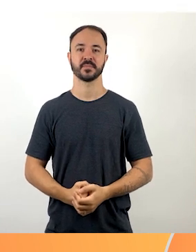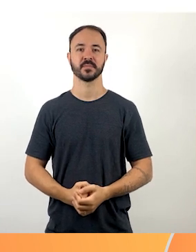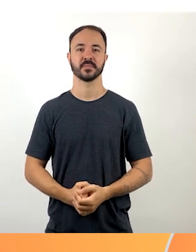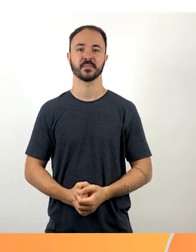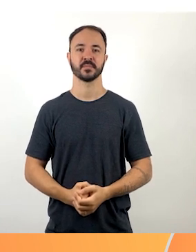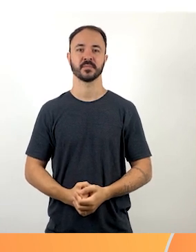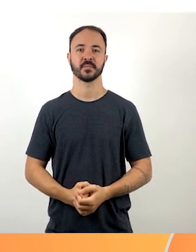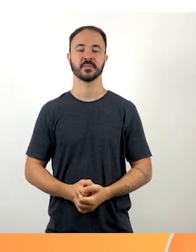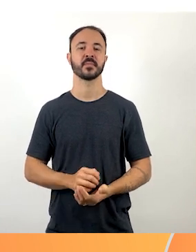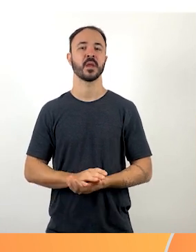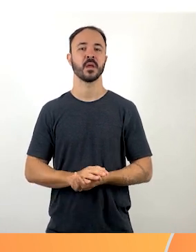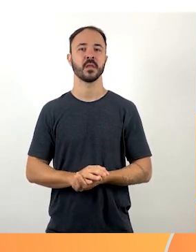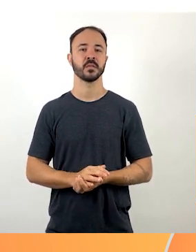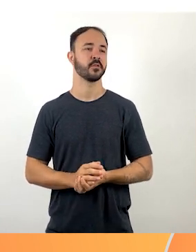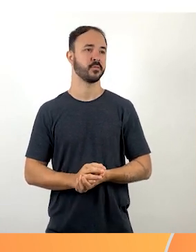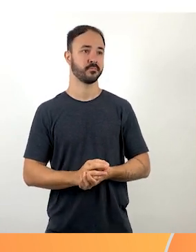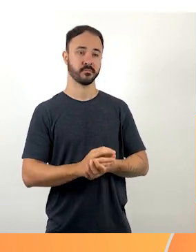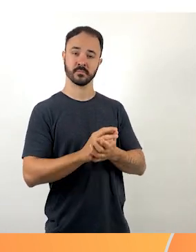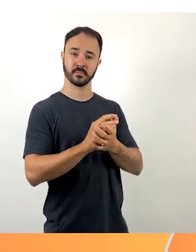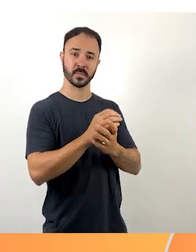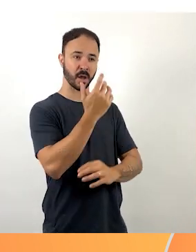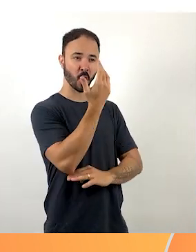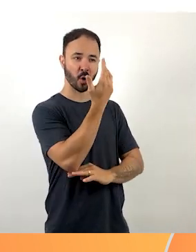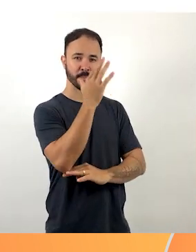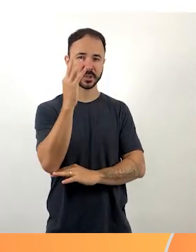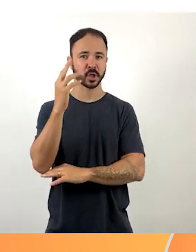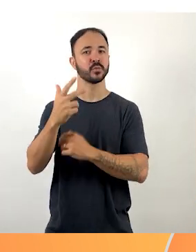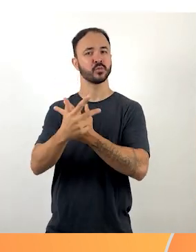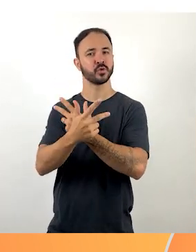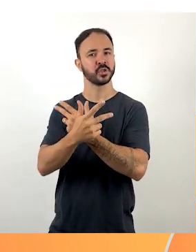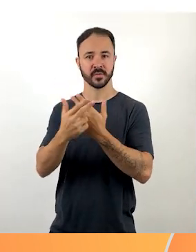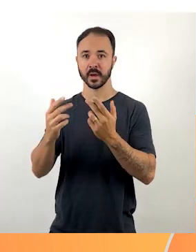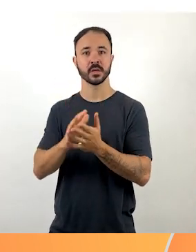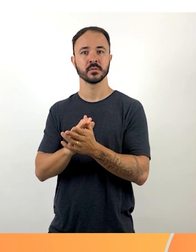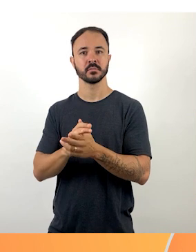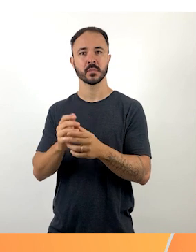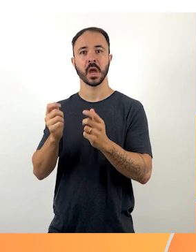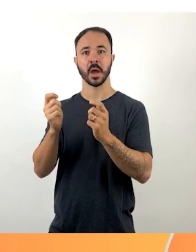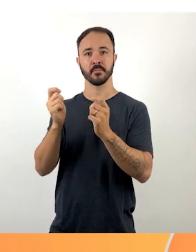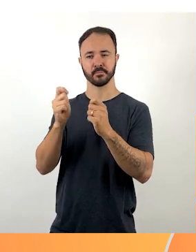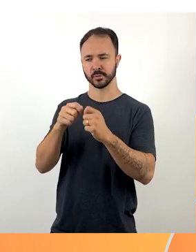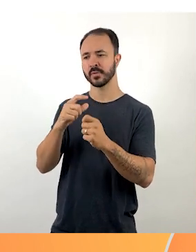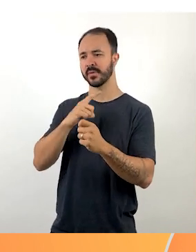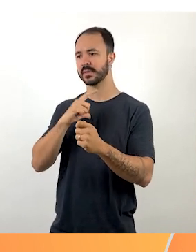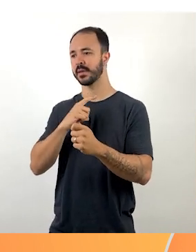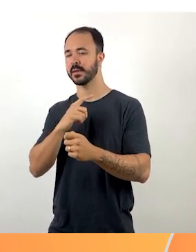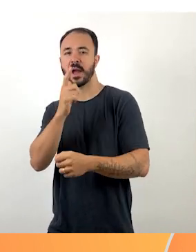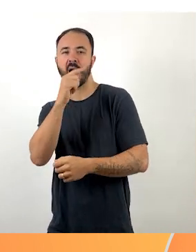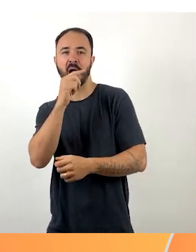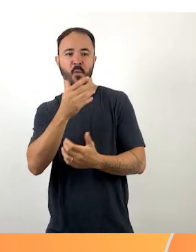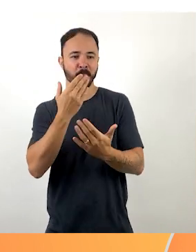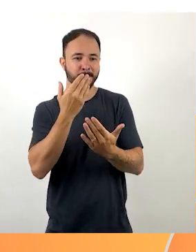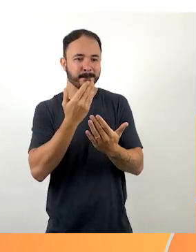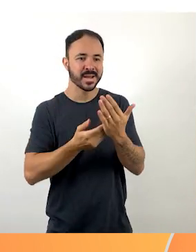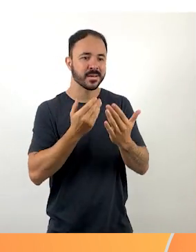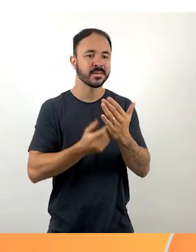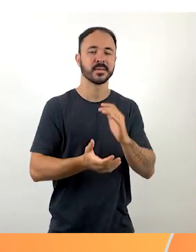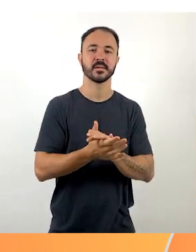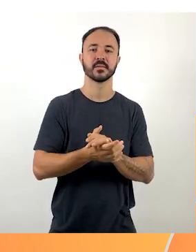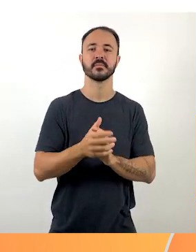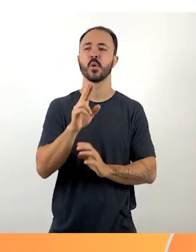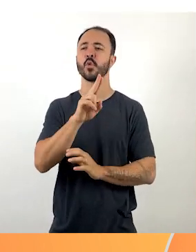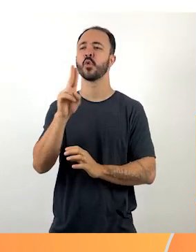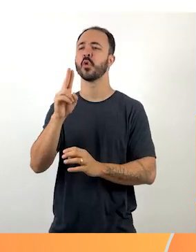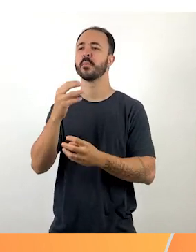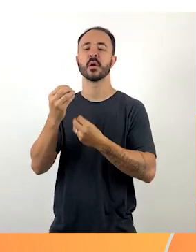Nos vegetais, principalmente nas folhas, encontramos uma estrutura relacionada com a perda de água e trocas gasosas que recebe o nome de: